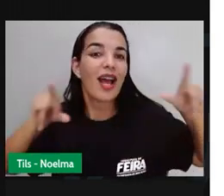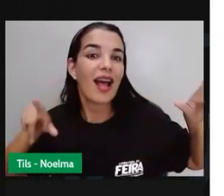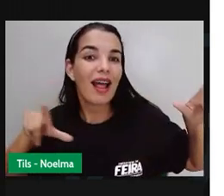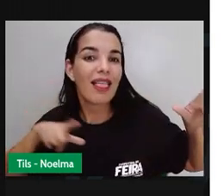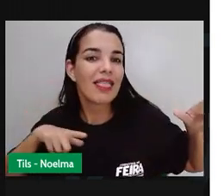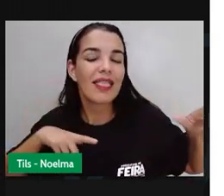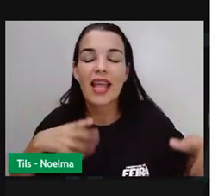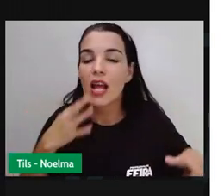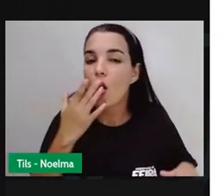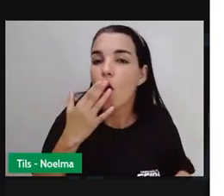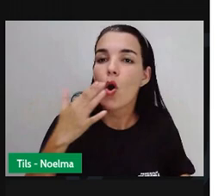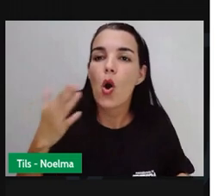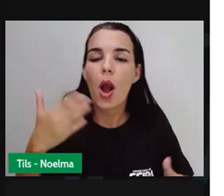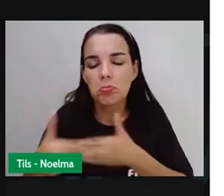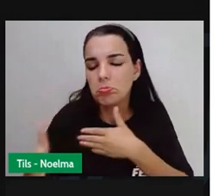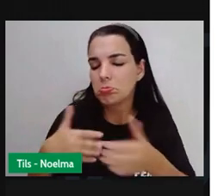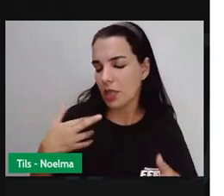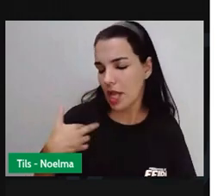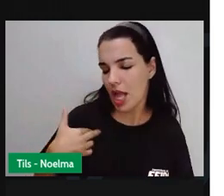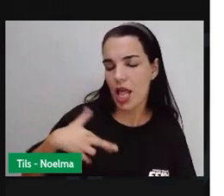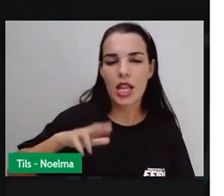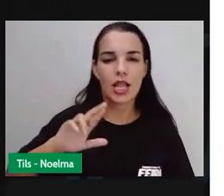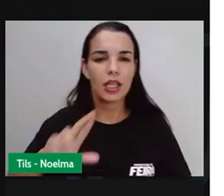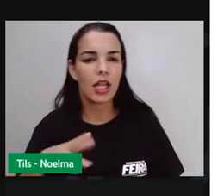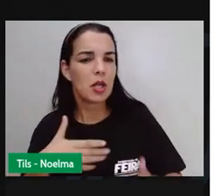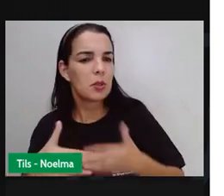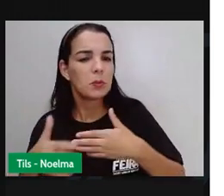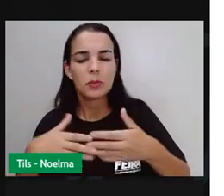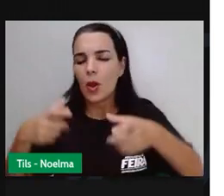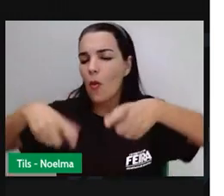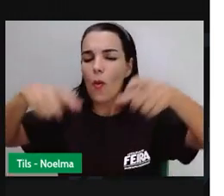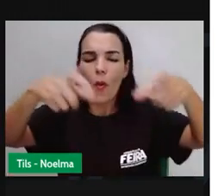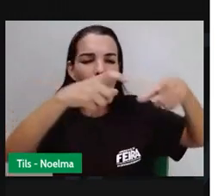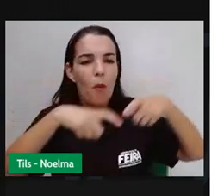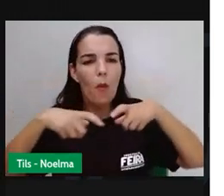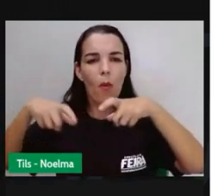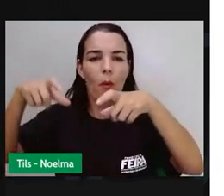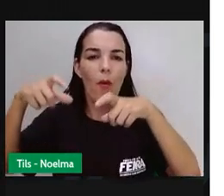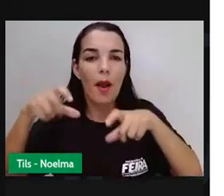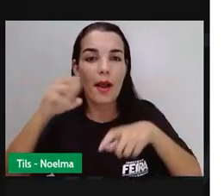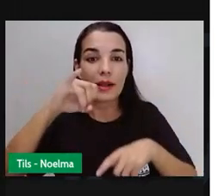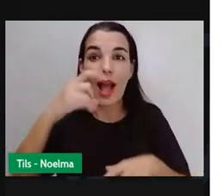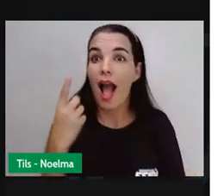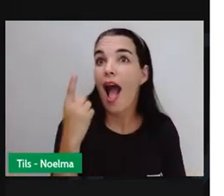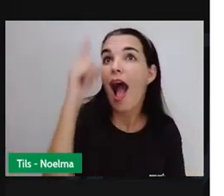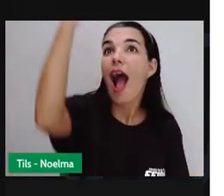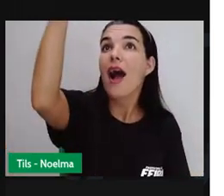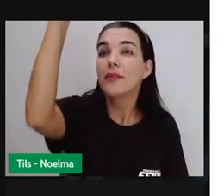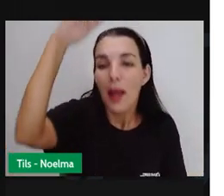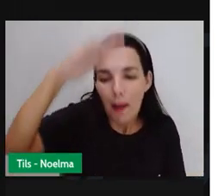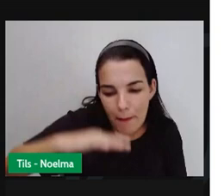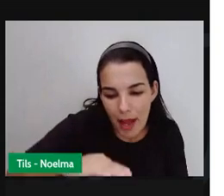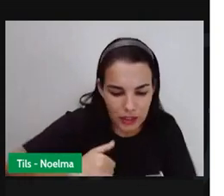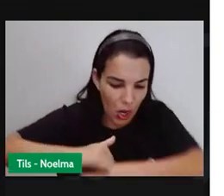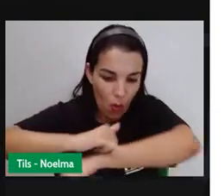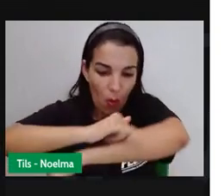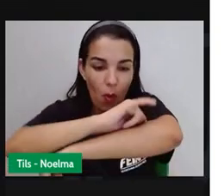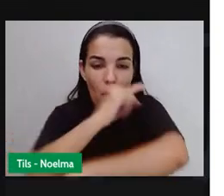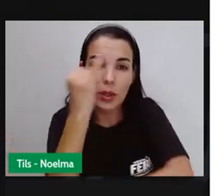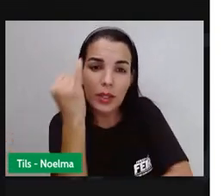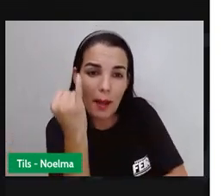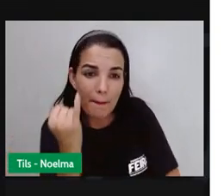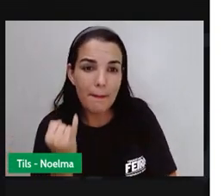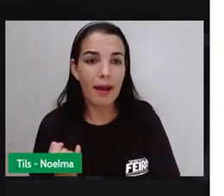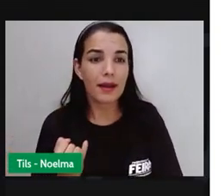de toda raça, toda crença, toda graça, amiga de qualquer lugar. Tem gente alta, baixa, gorda, magra, mas o que me